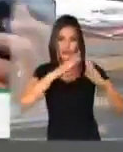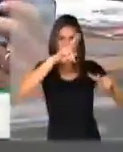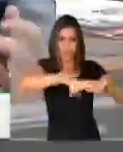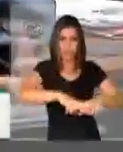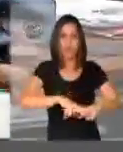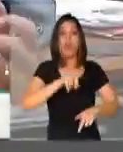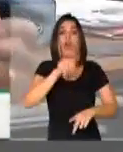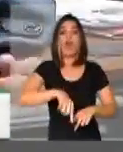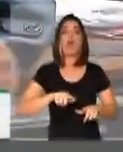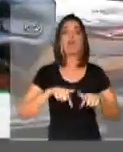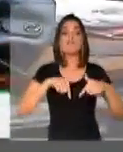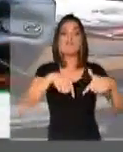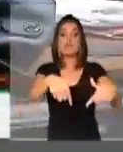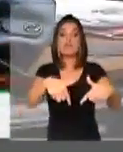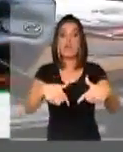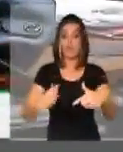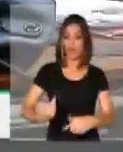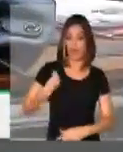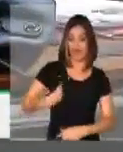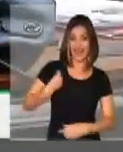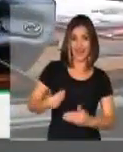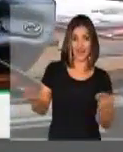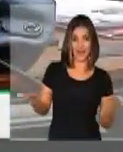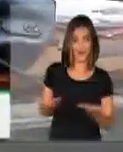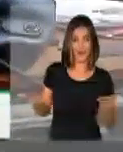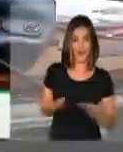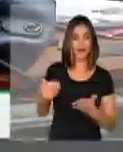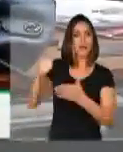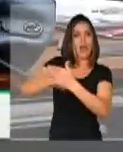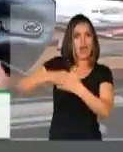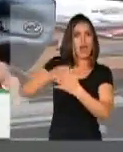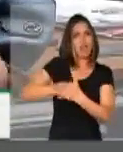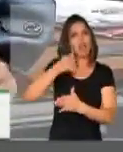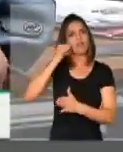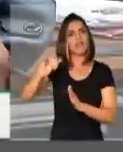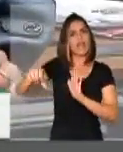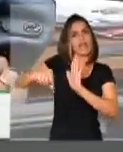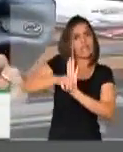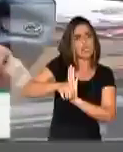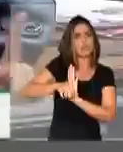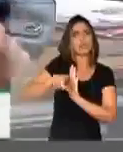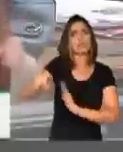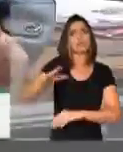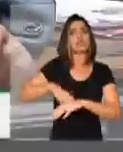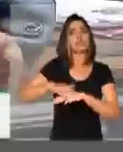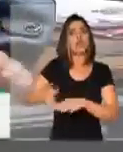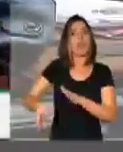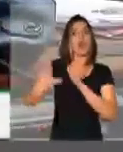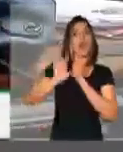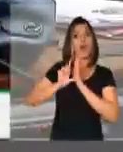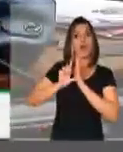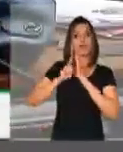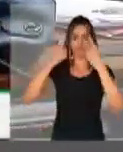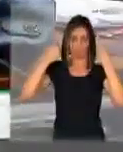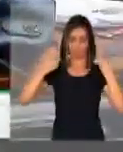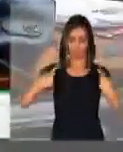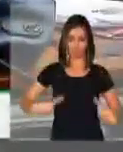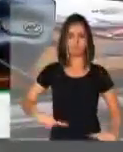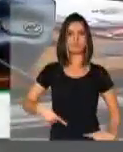que, para o serviço ativo, para o combate à criminalidade, tem um pressuposto, que é a rigidez